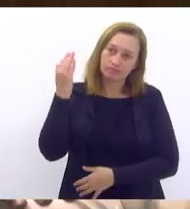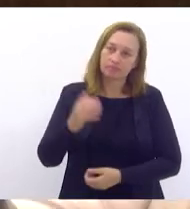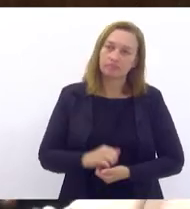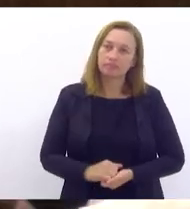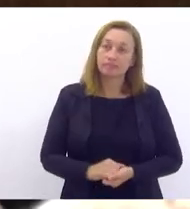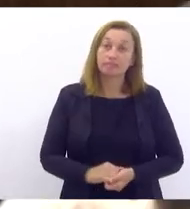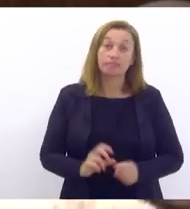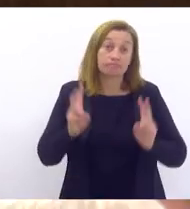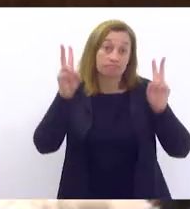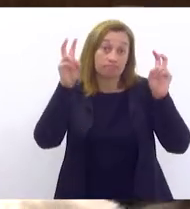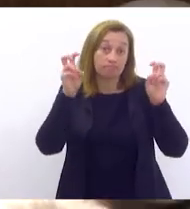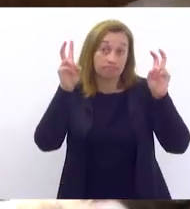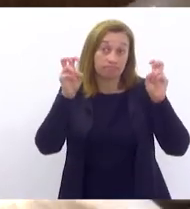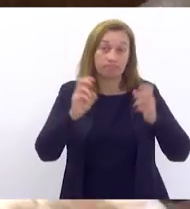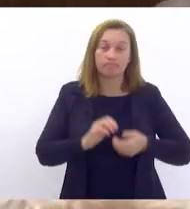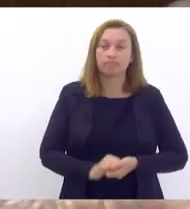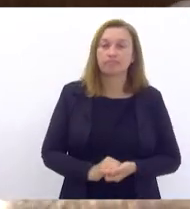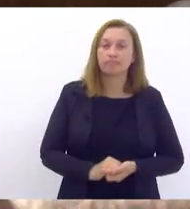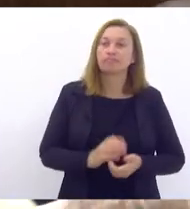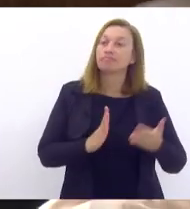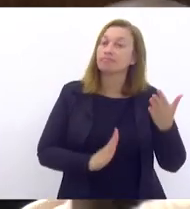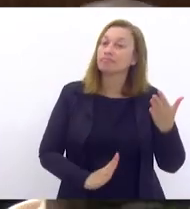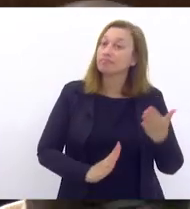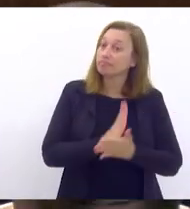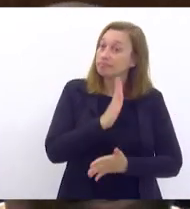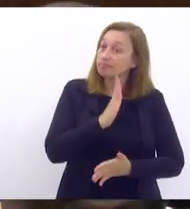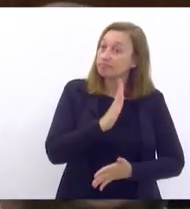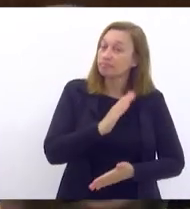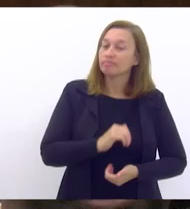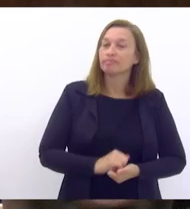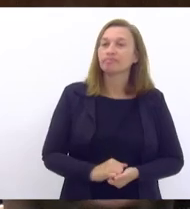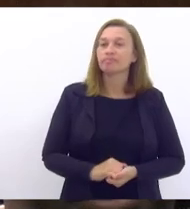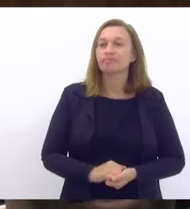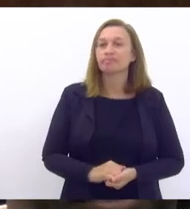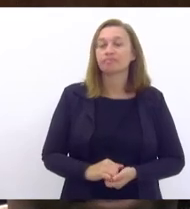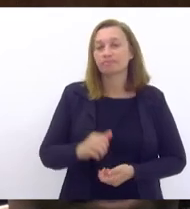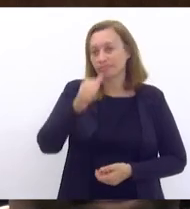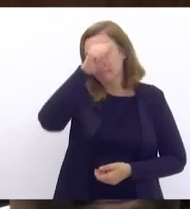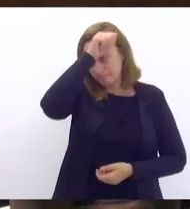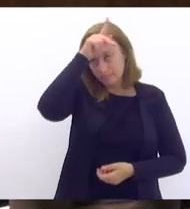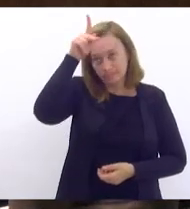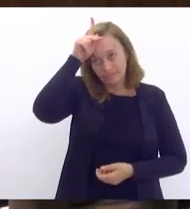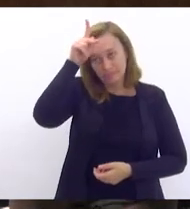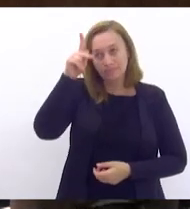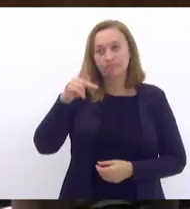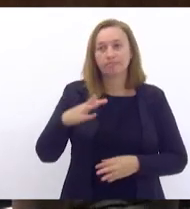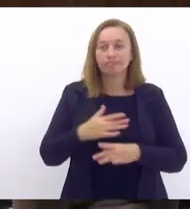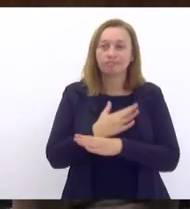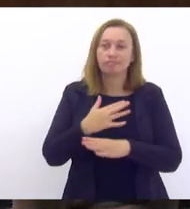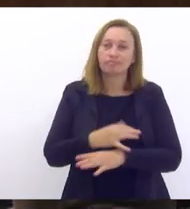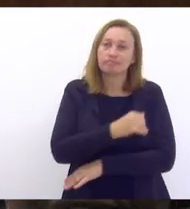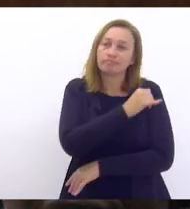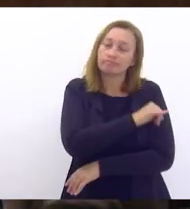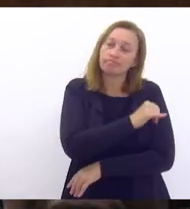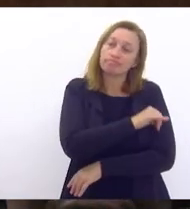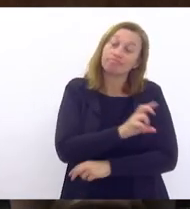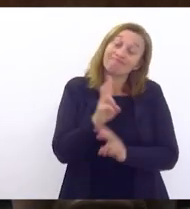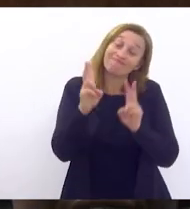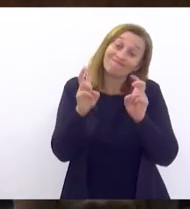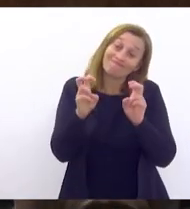esse tema foi aprovado na prefeitura da cidade do Rio de Janeiro. Isso é um